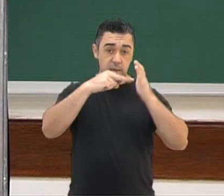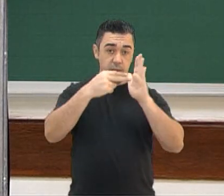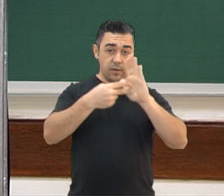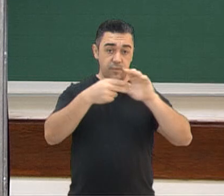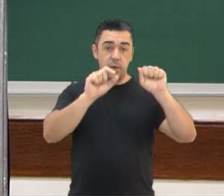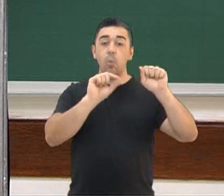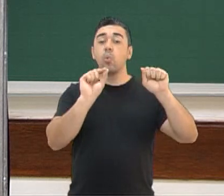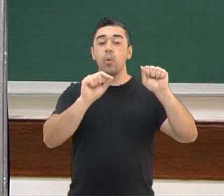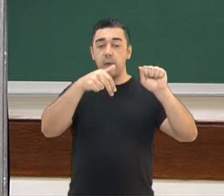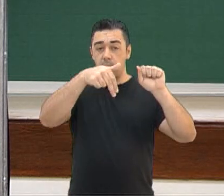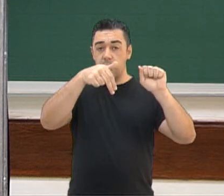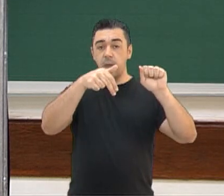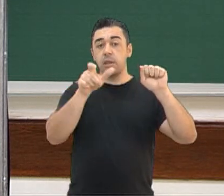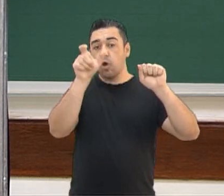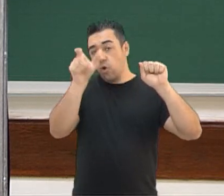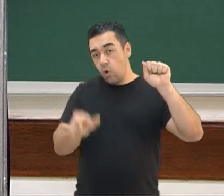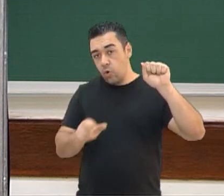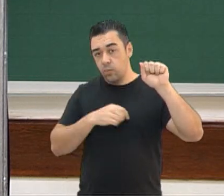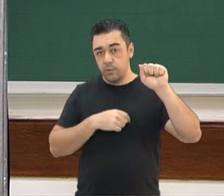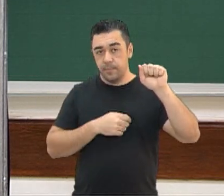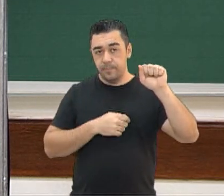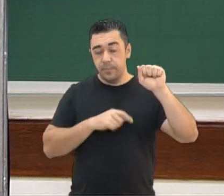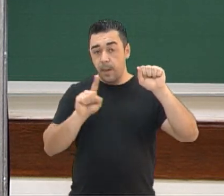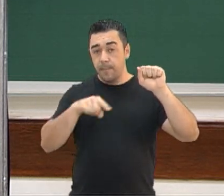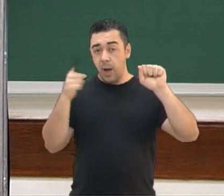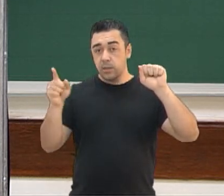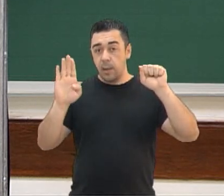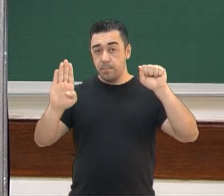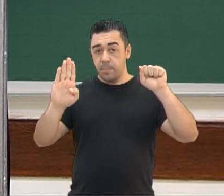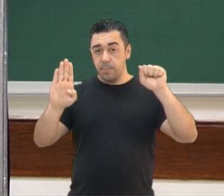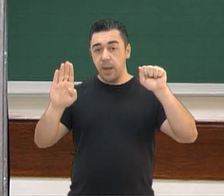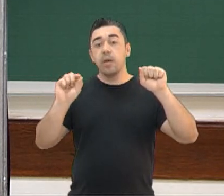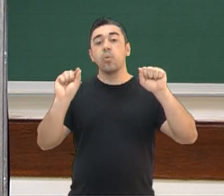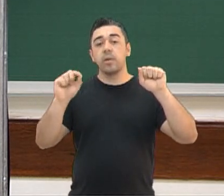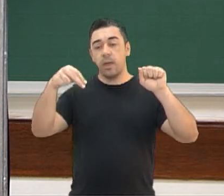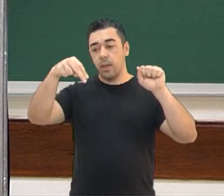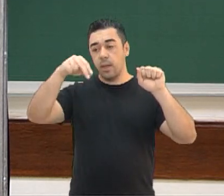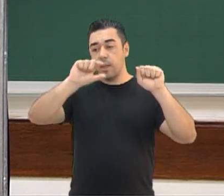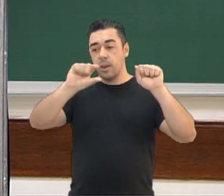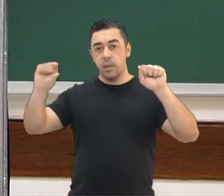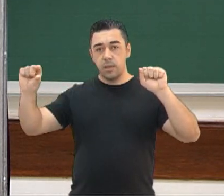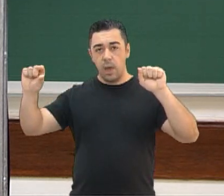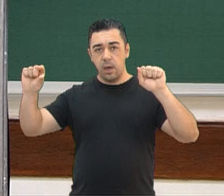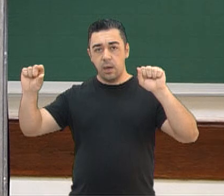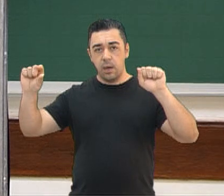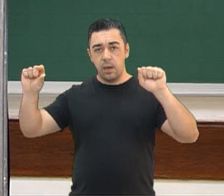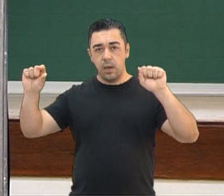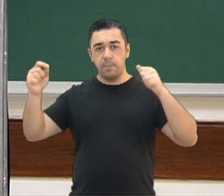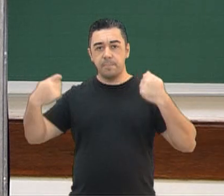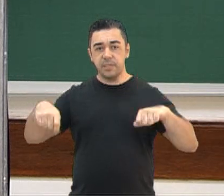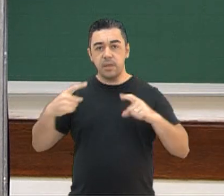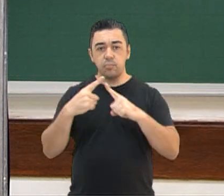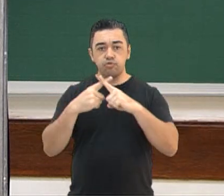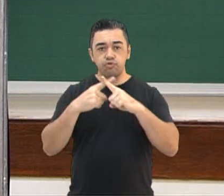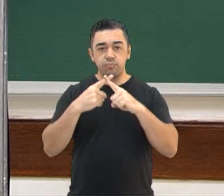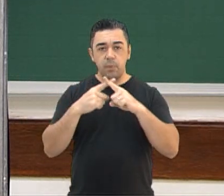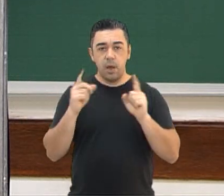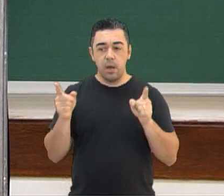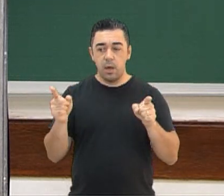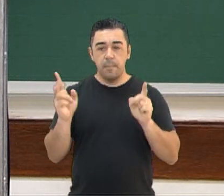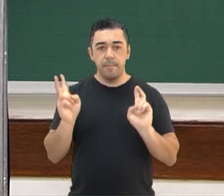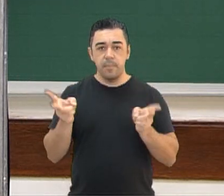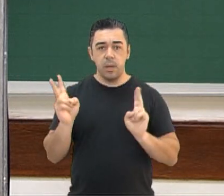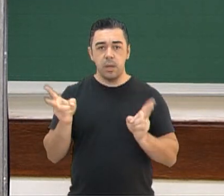A coluna, na matriz A. Mas na matriz B, o N significa a linha. Então, para multiplicar uma matriz, o número